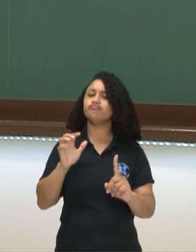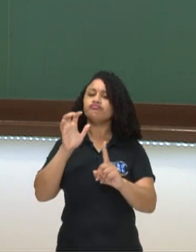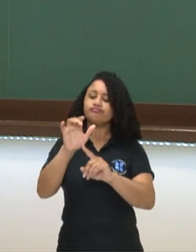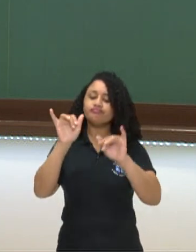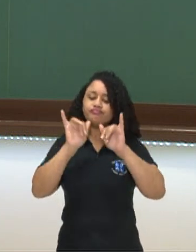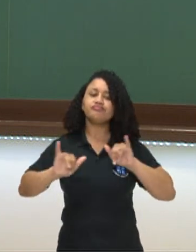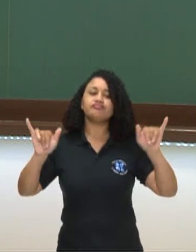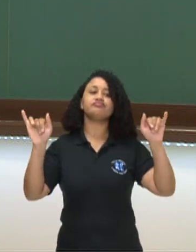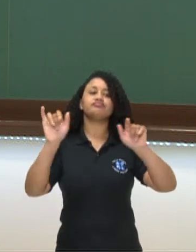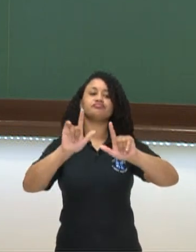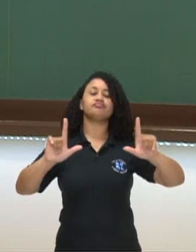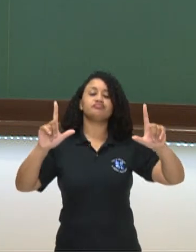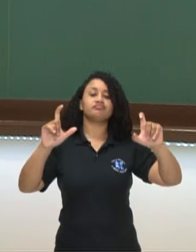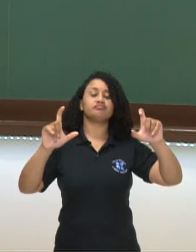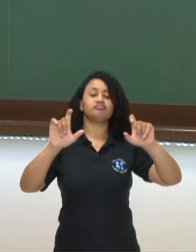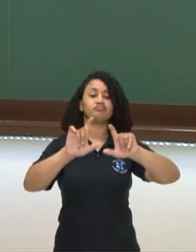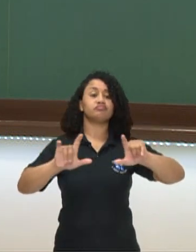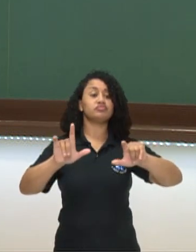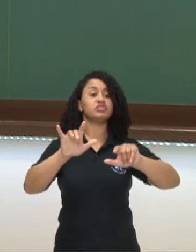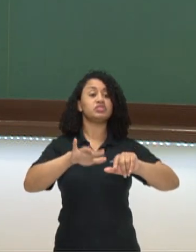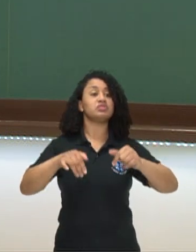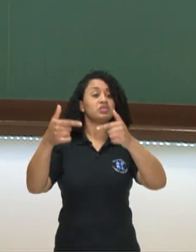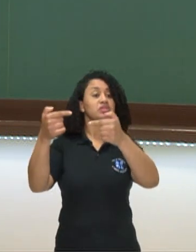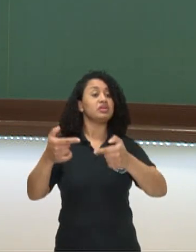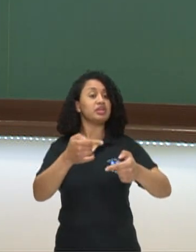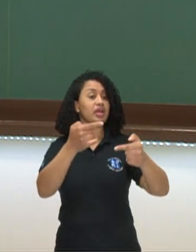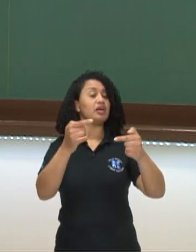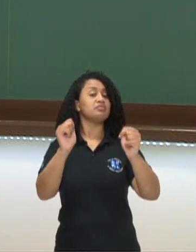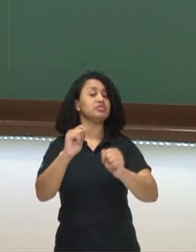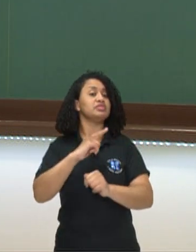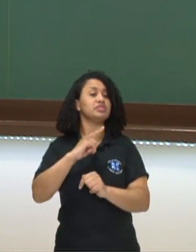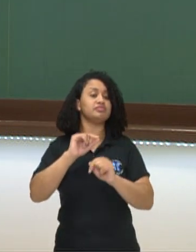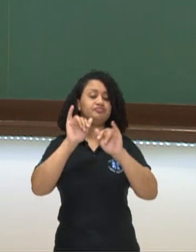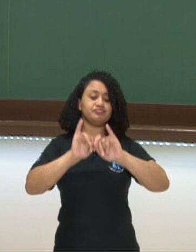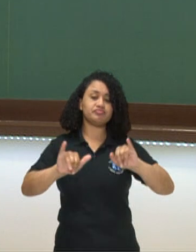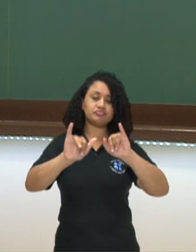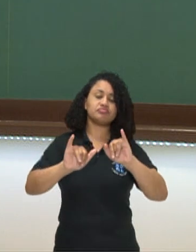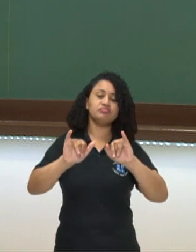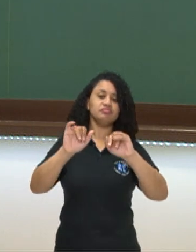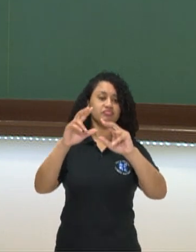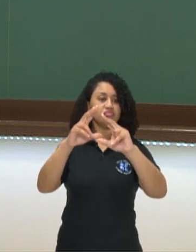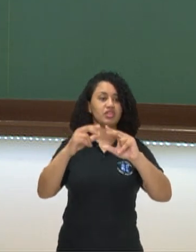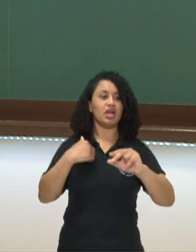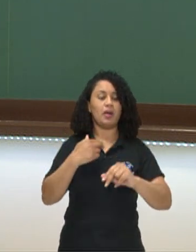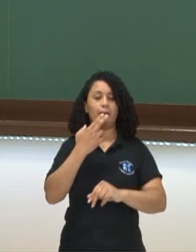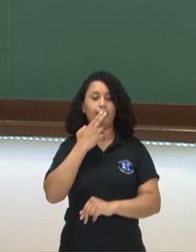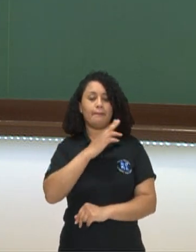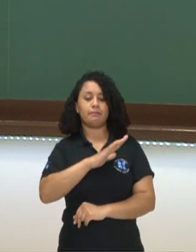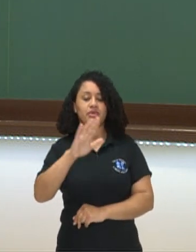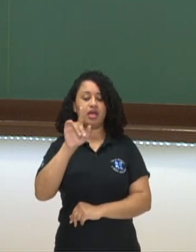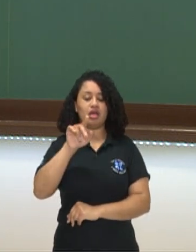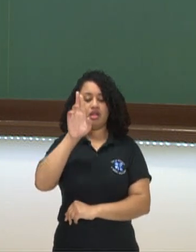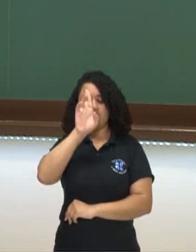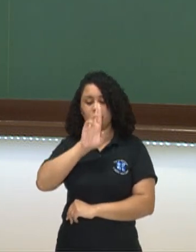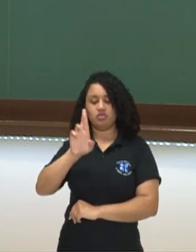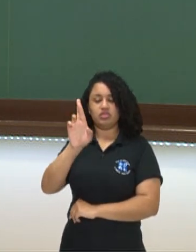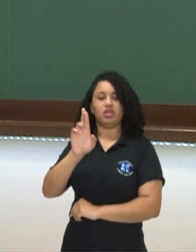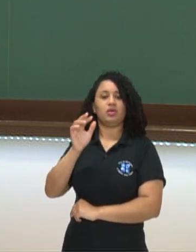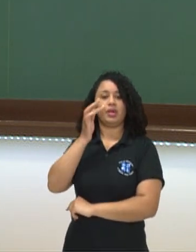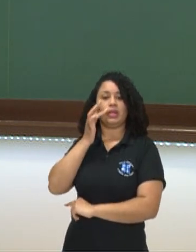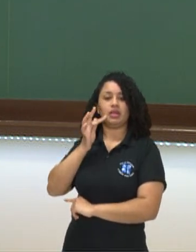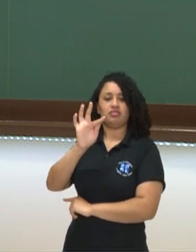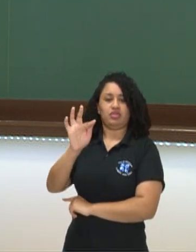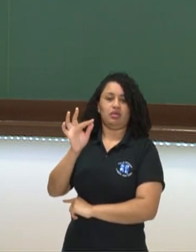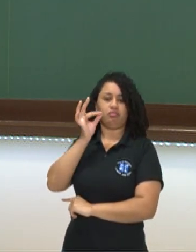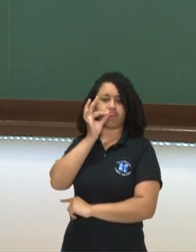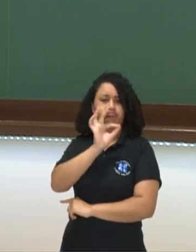dessa imagem num contexto de guerra poderia ter? Divulgar essa imagem de que o Hitler agora é o senhor da França, o dono